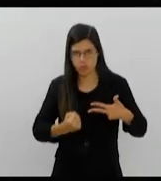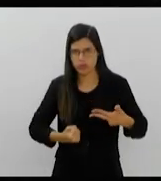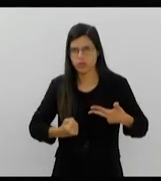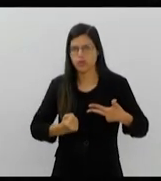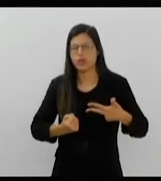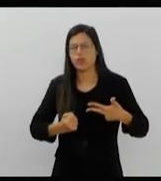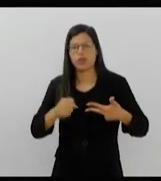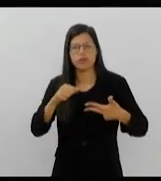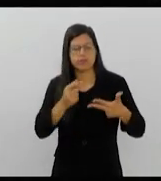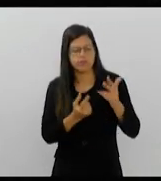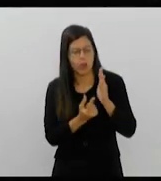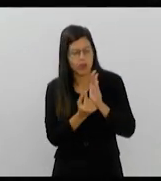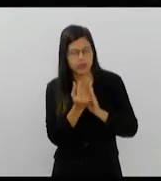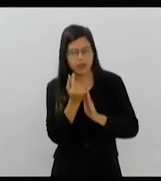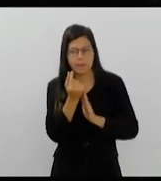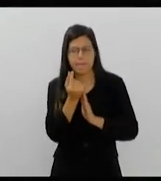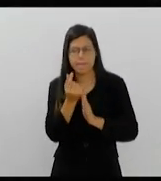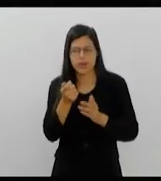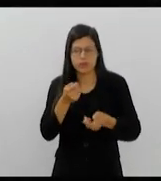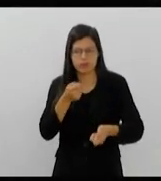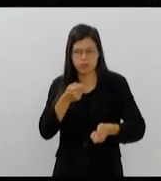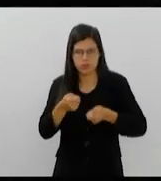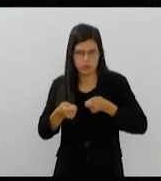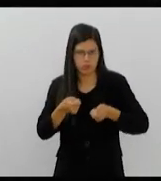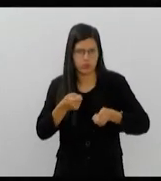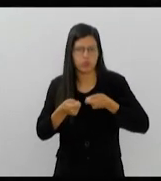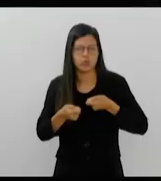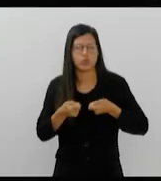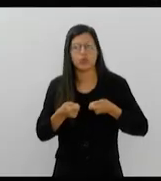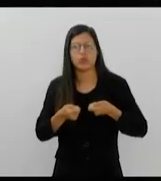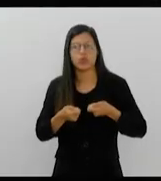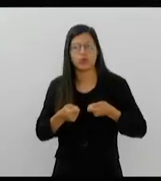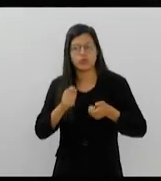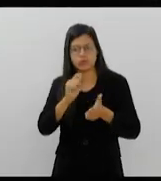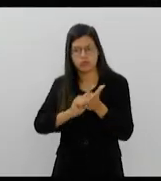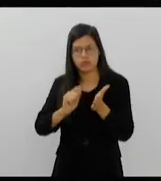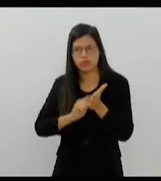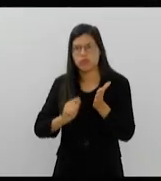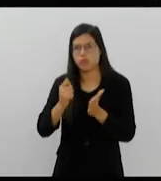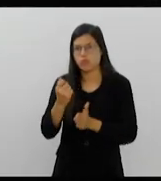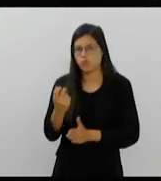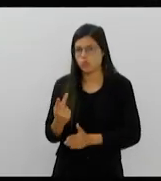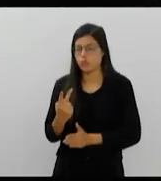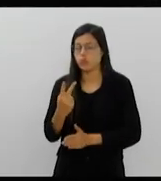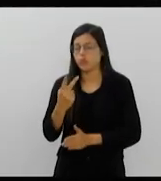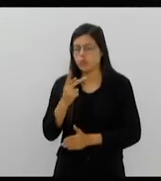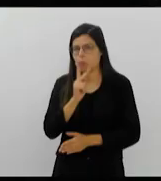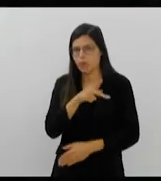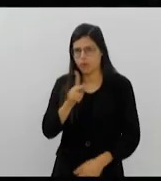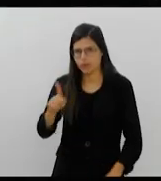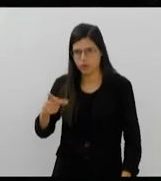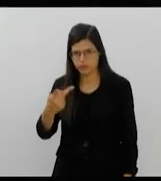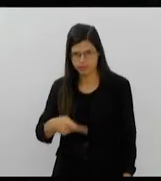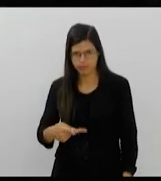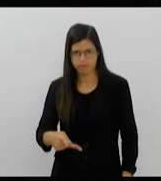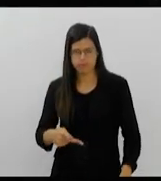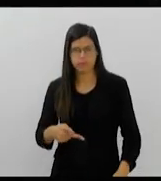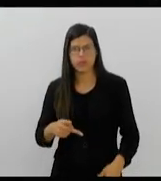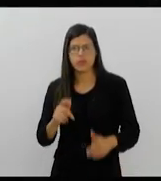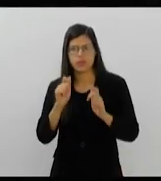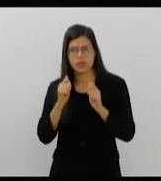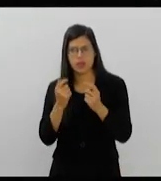orçamento. Foi escrita por duas professoras aqui da Escola Legislativa, a professora